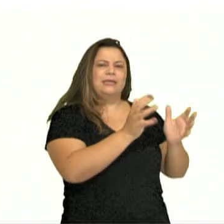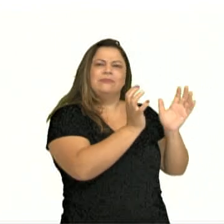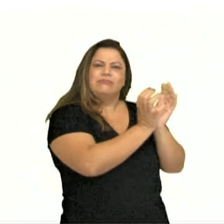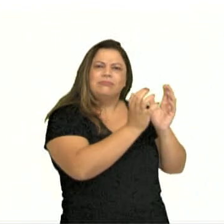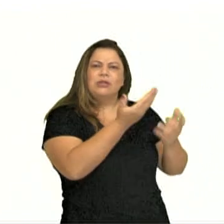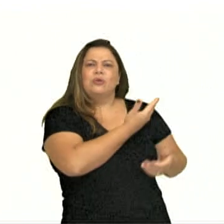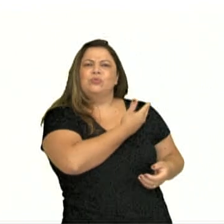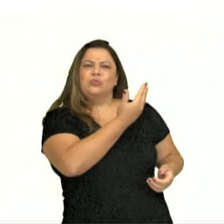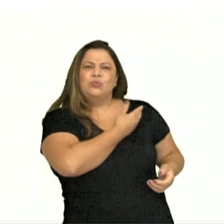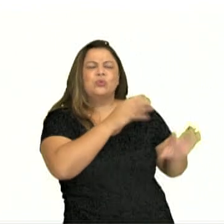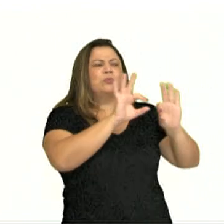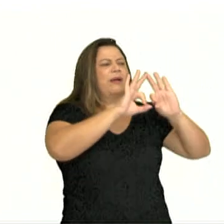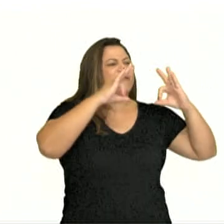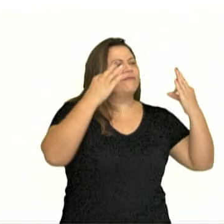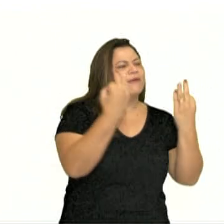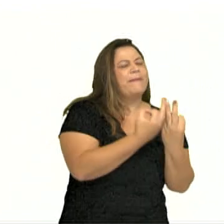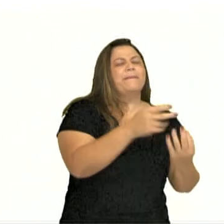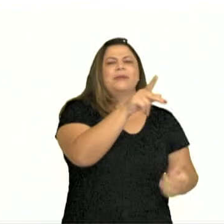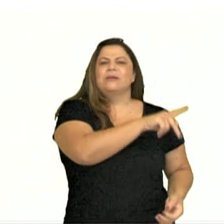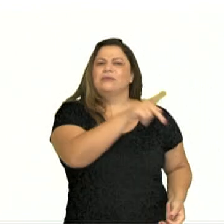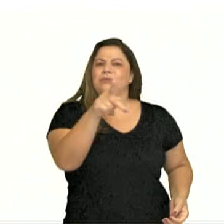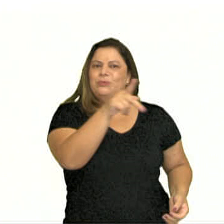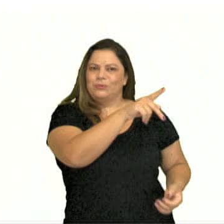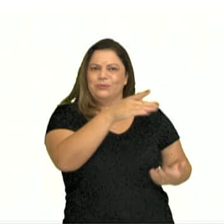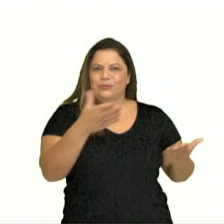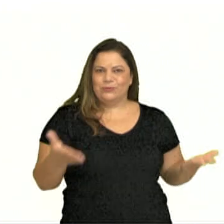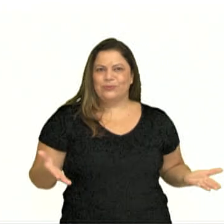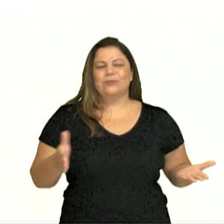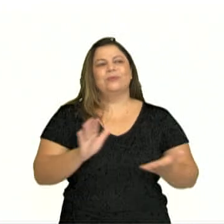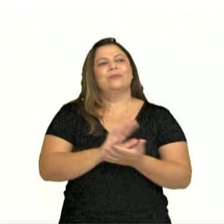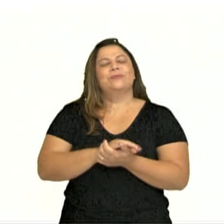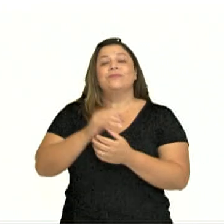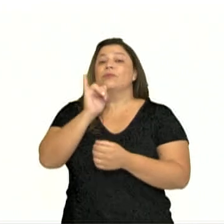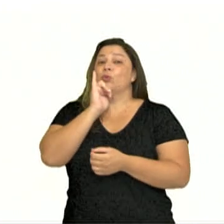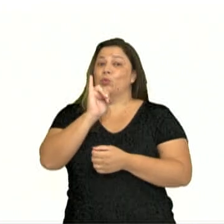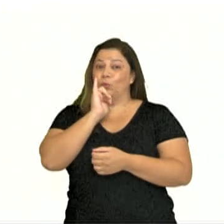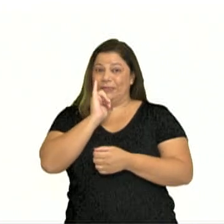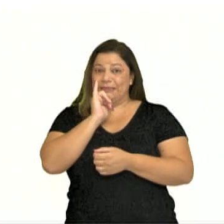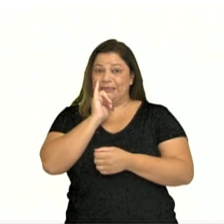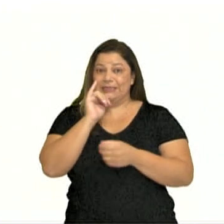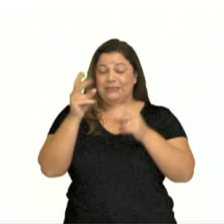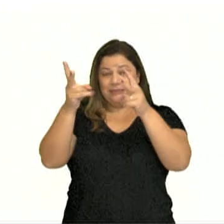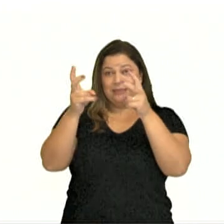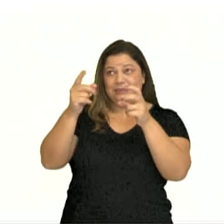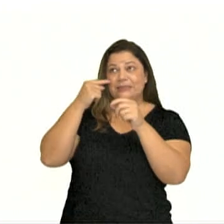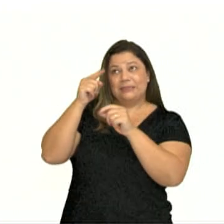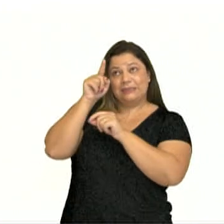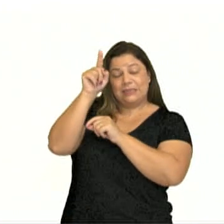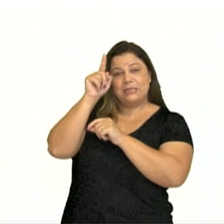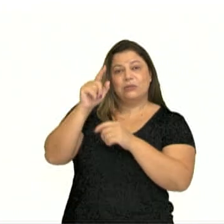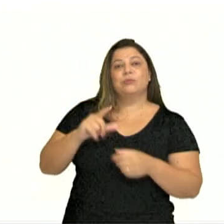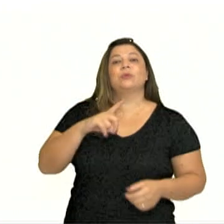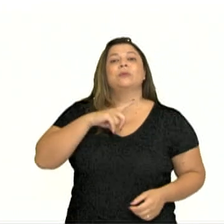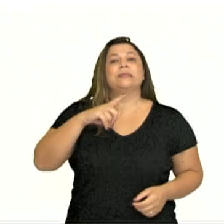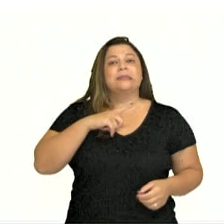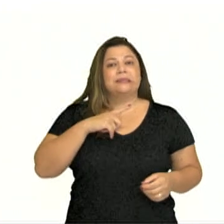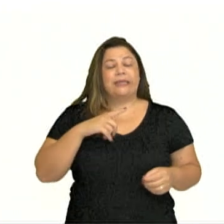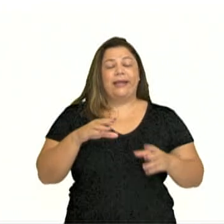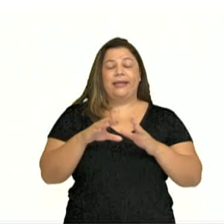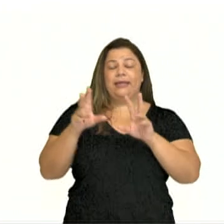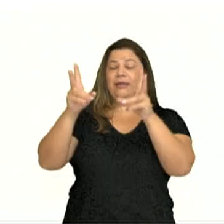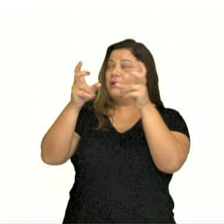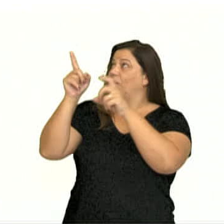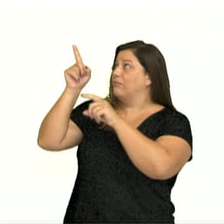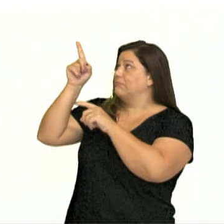sua família, com o seu professor ou a sua professora. Então, aqui é um exemplo, gente. Então, a gente tem as estruturas, né,